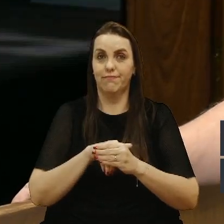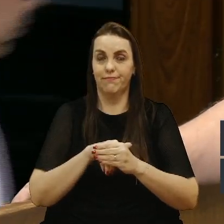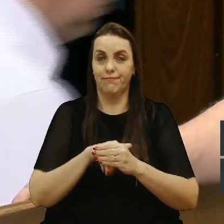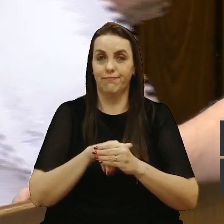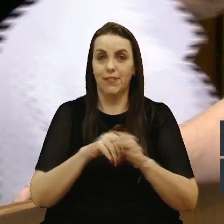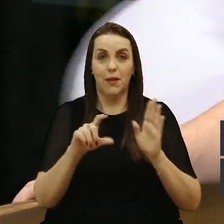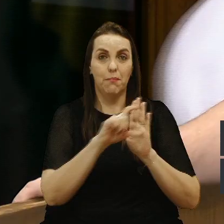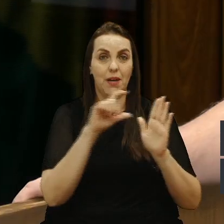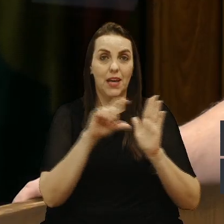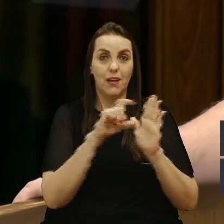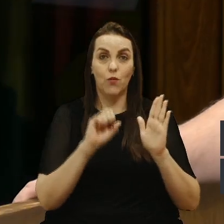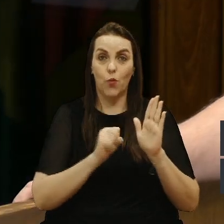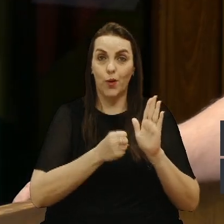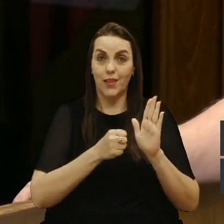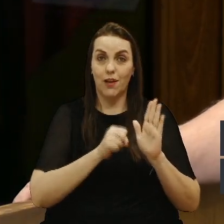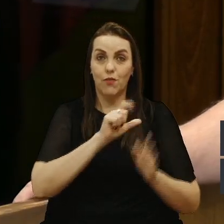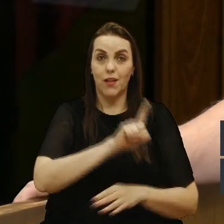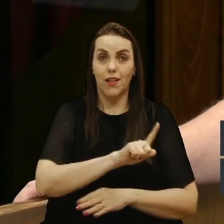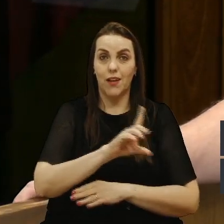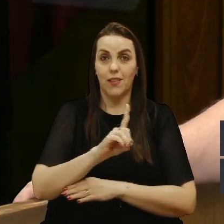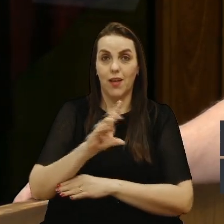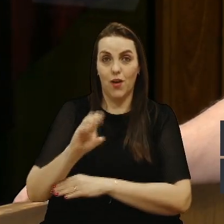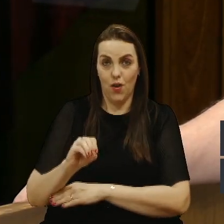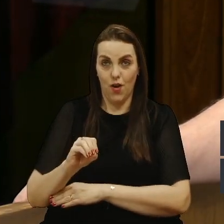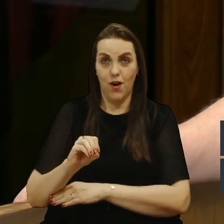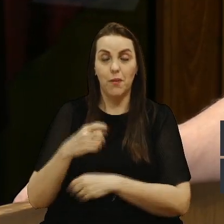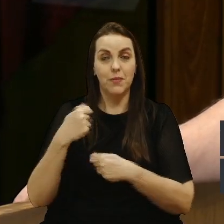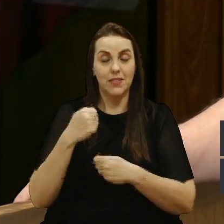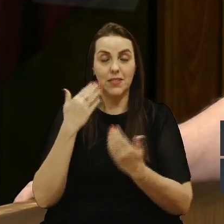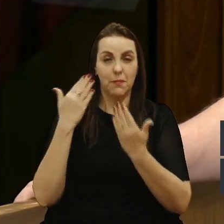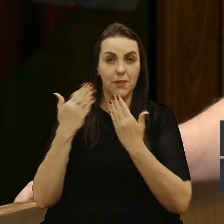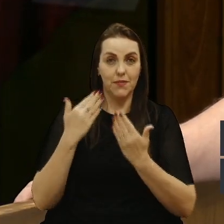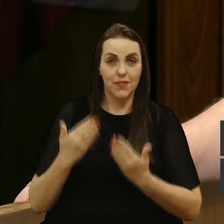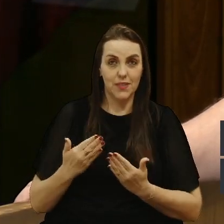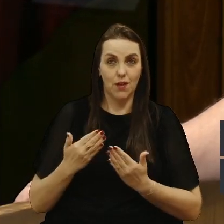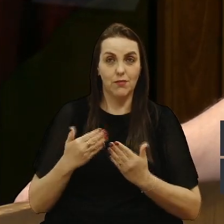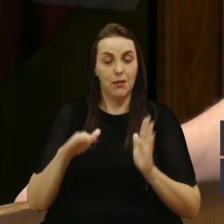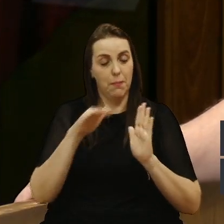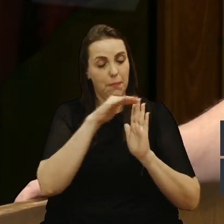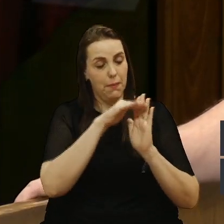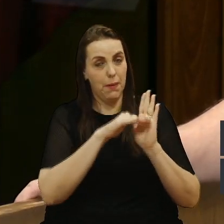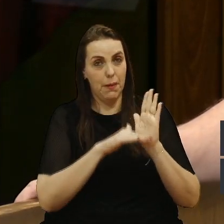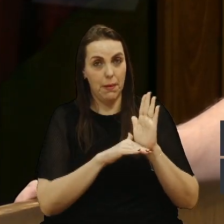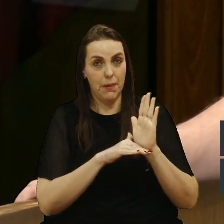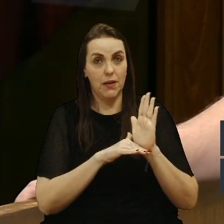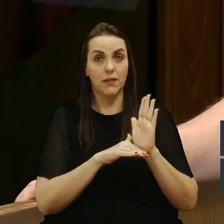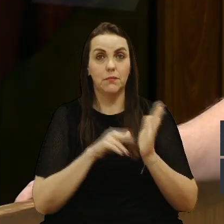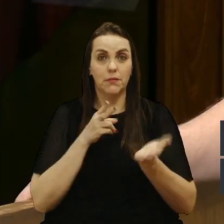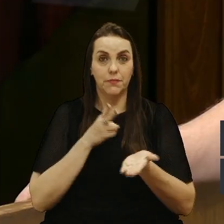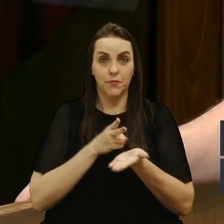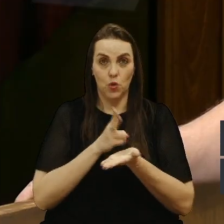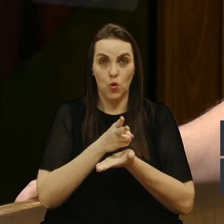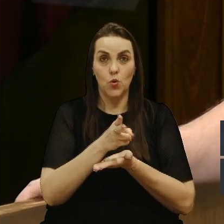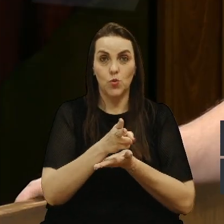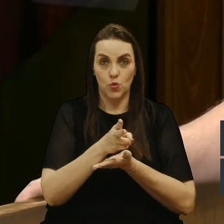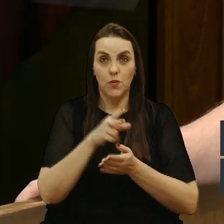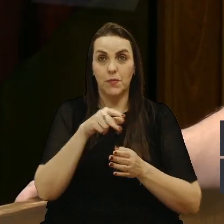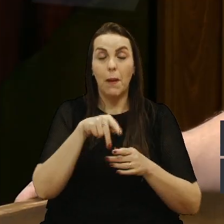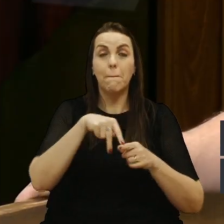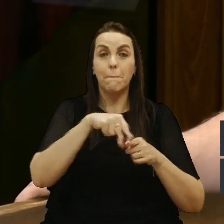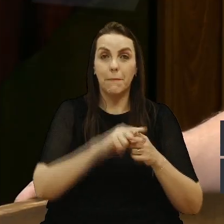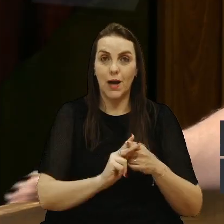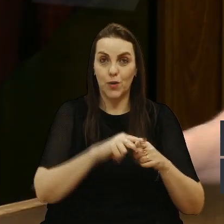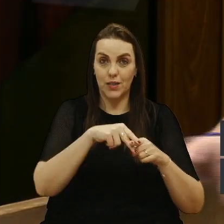Parágrafo 8º. A LDO deverá prever diretrizes para manutenção e reparo de